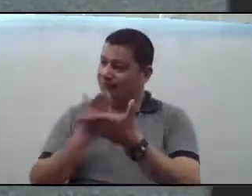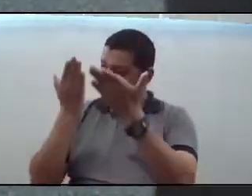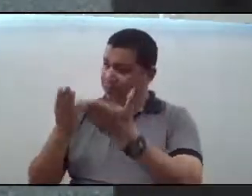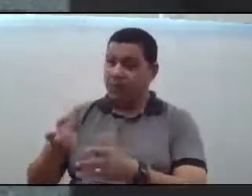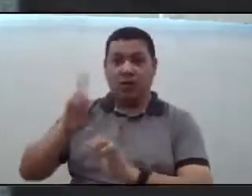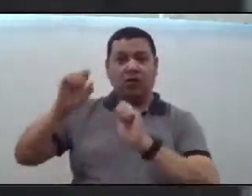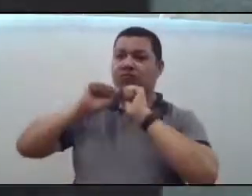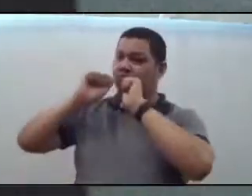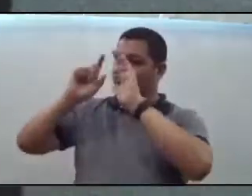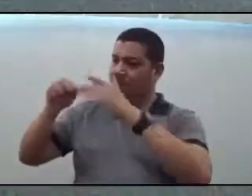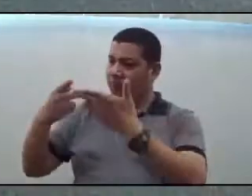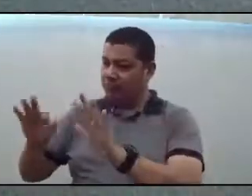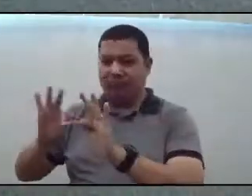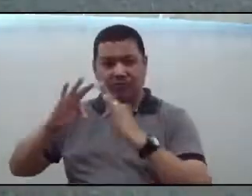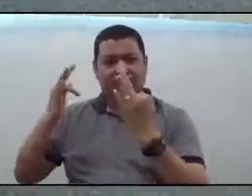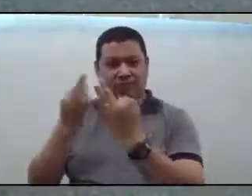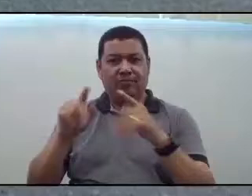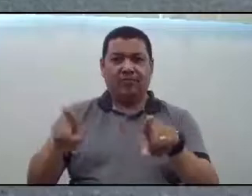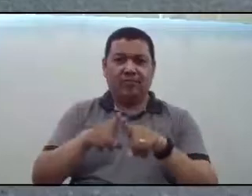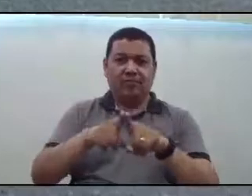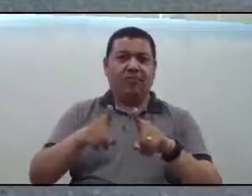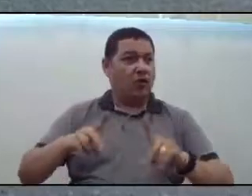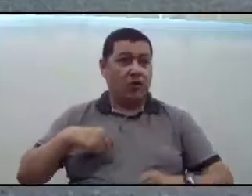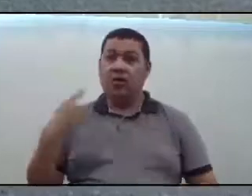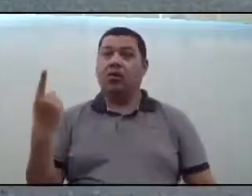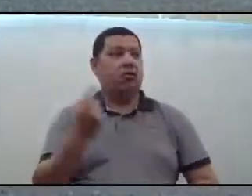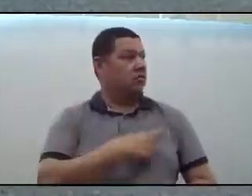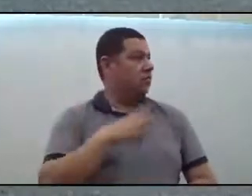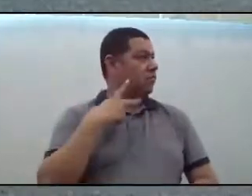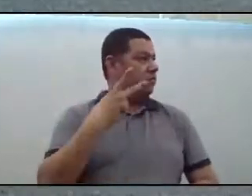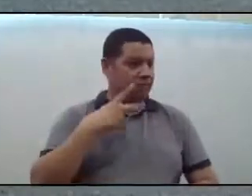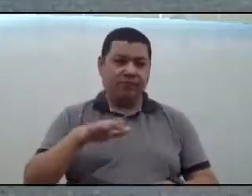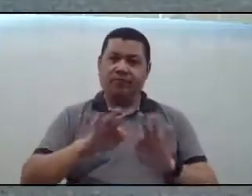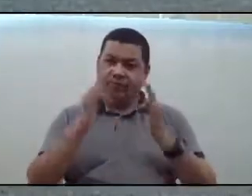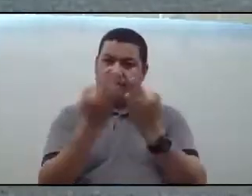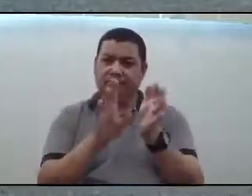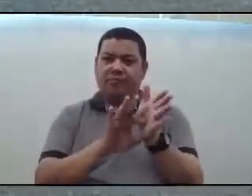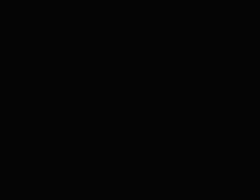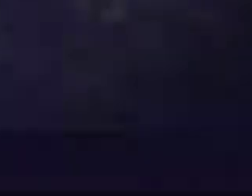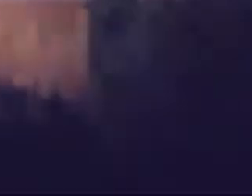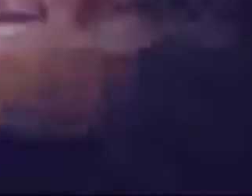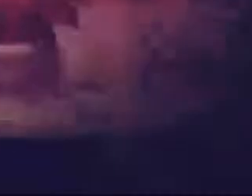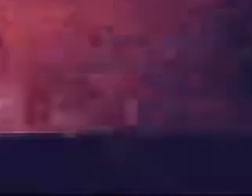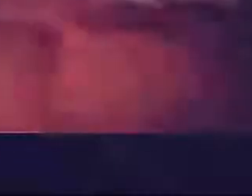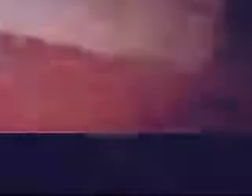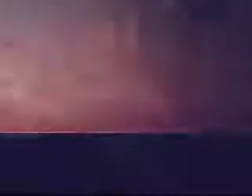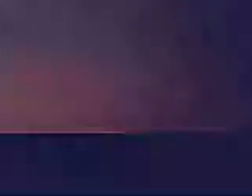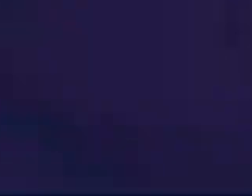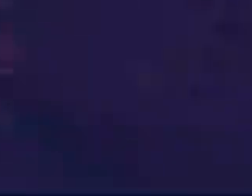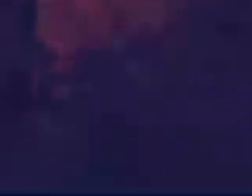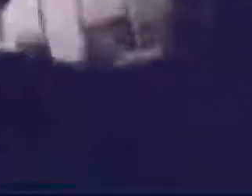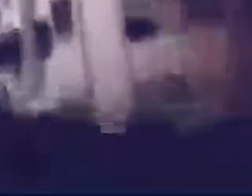abençoe toda a sua família, que Deus abençoe todos nós vereadores e família cacoalense. Muito obrigado.